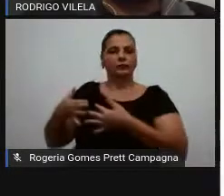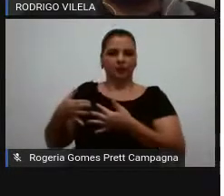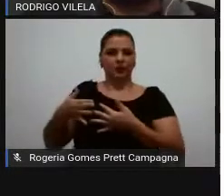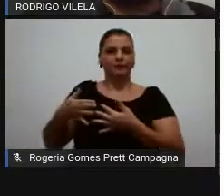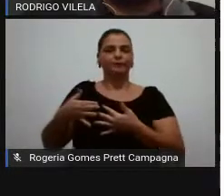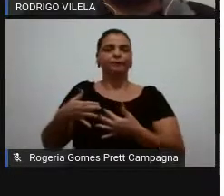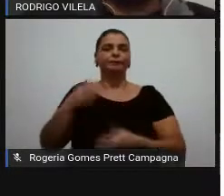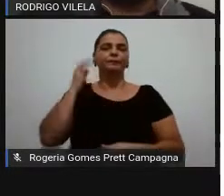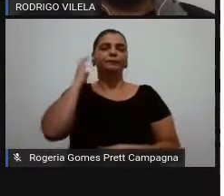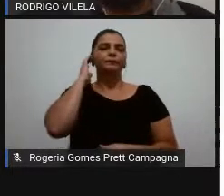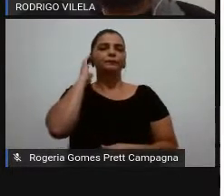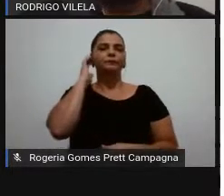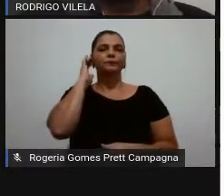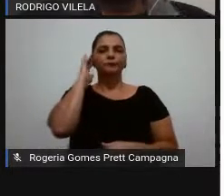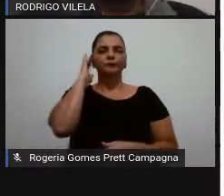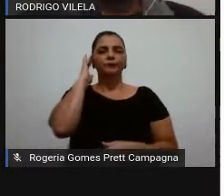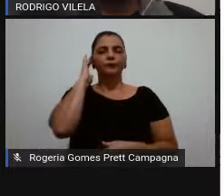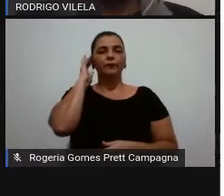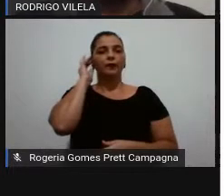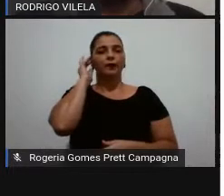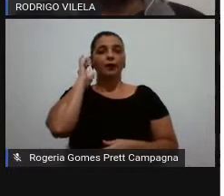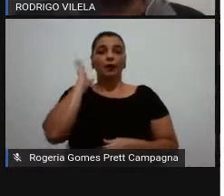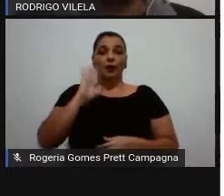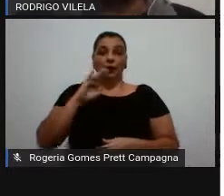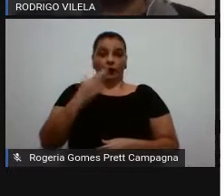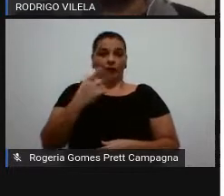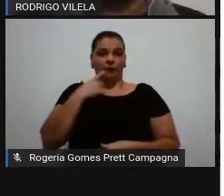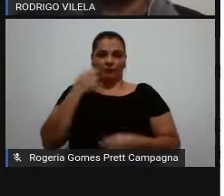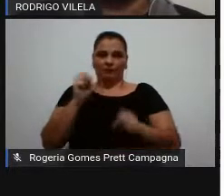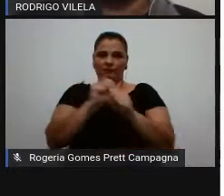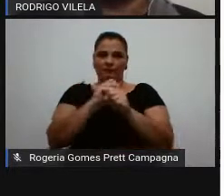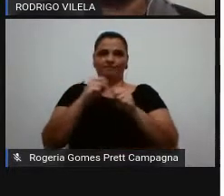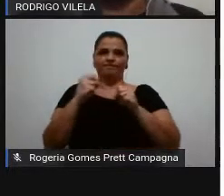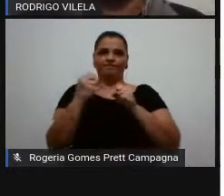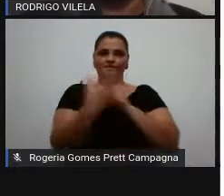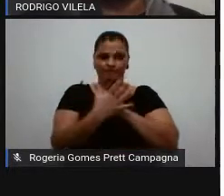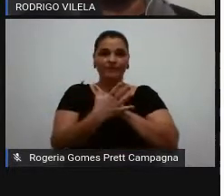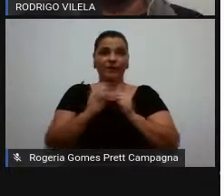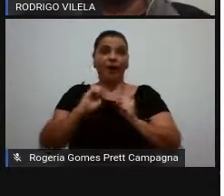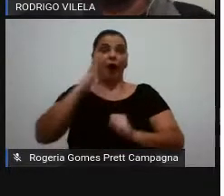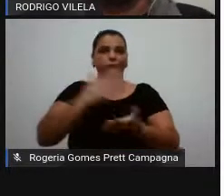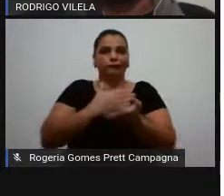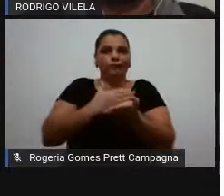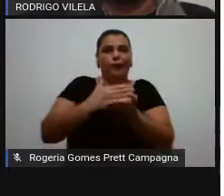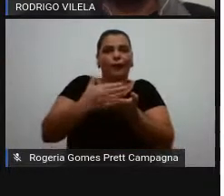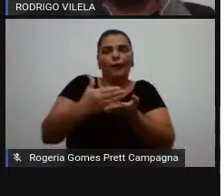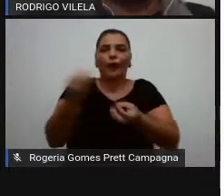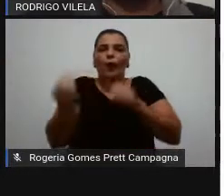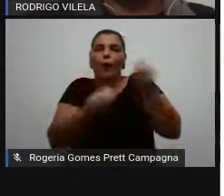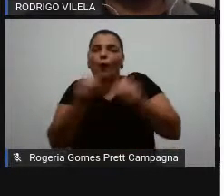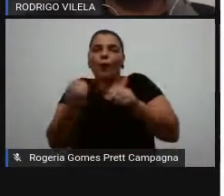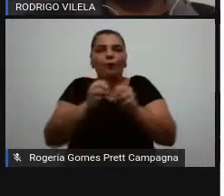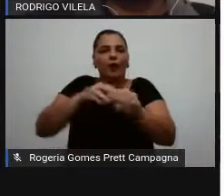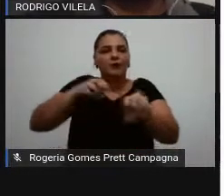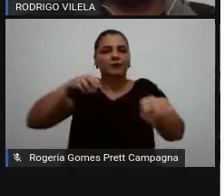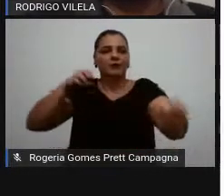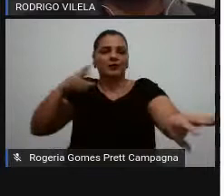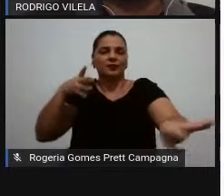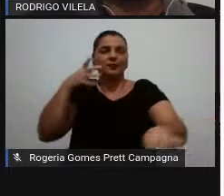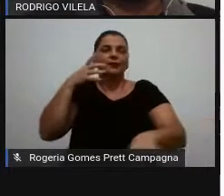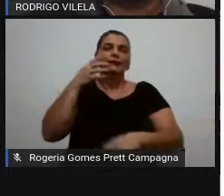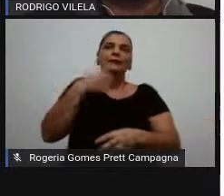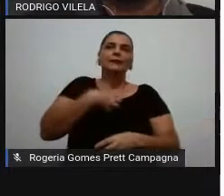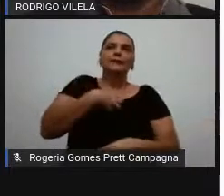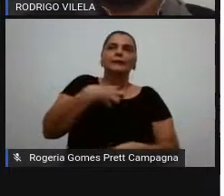nós nos deparamos com a situação da pandemia e de trabalhar de forma remota, nós sentimos a